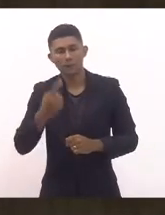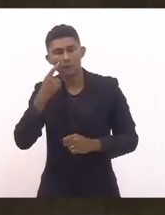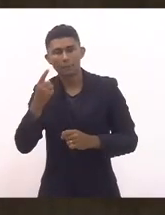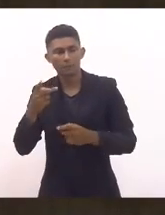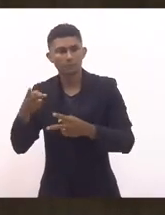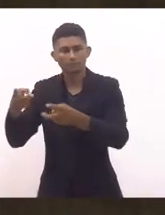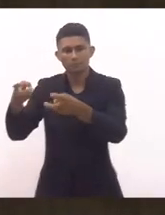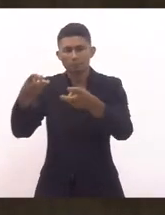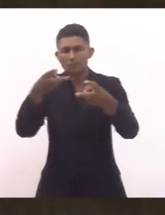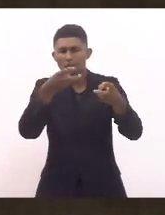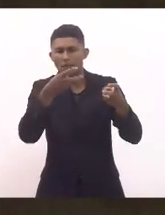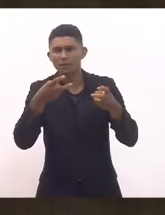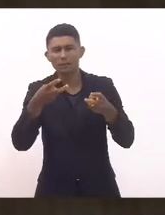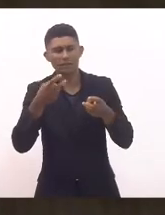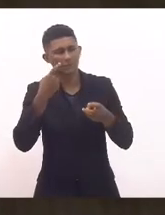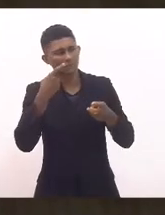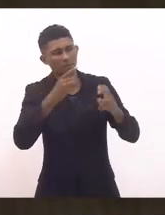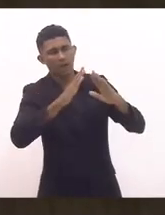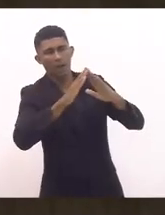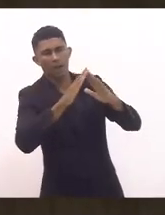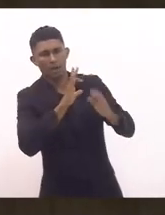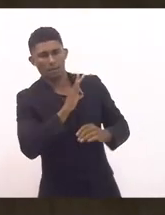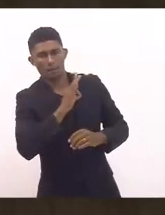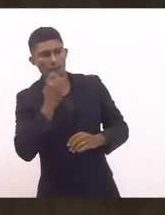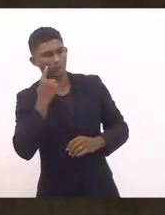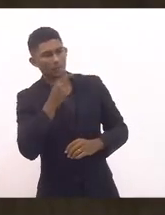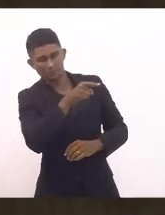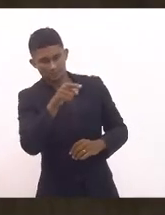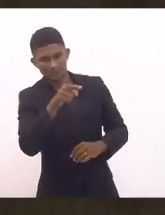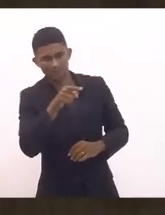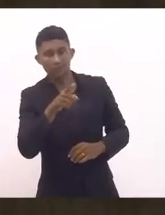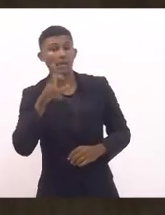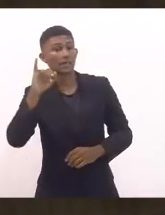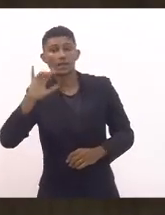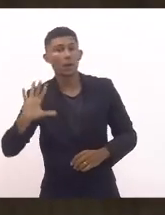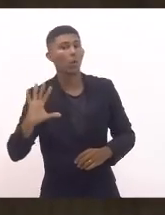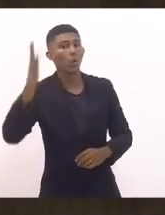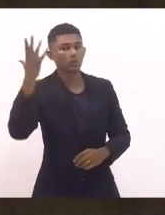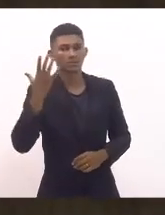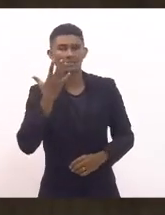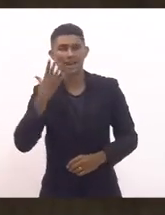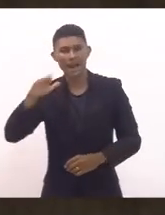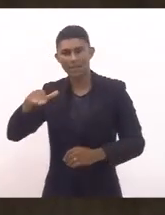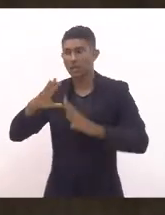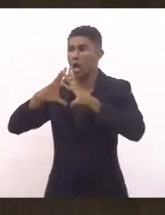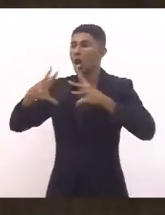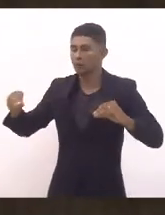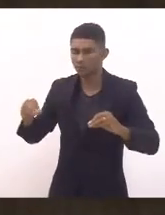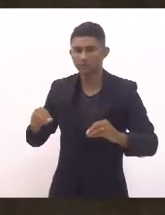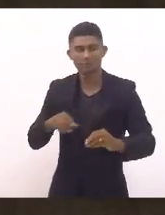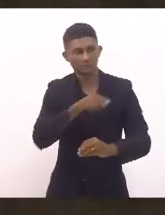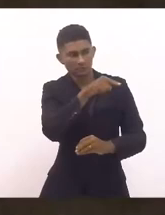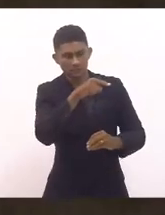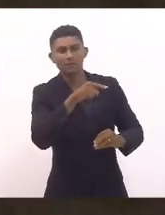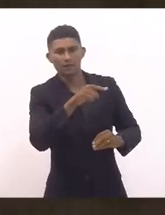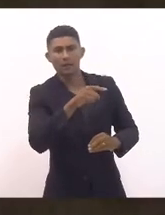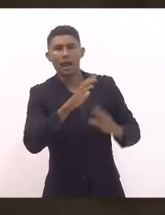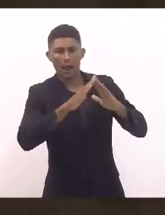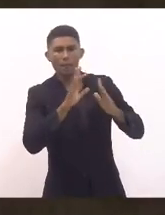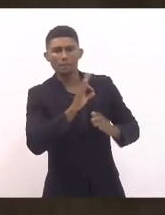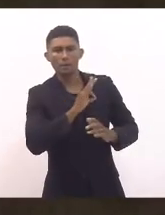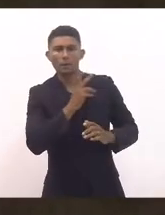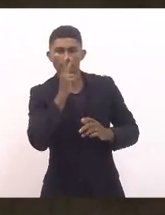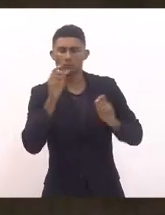recepção dentro das delegacias sobre casos de crianças desaparecidas. Então, nesse sentido, é uma CPI